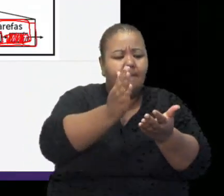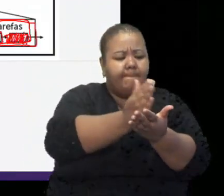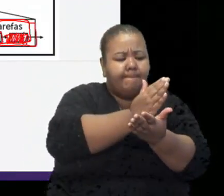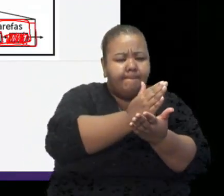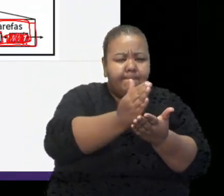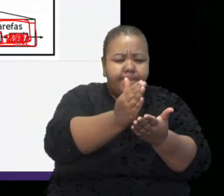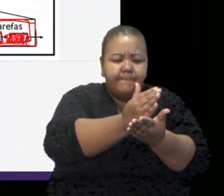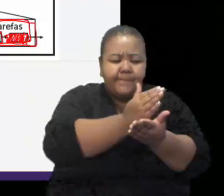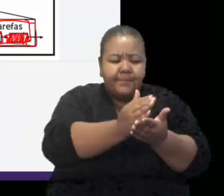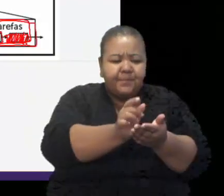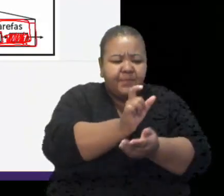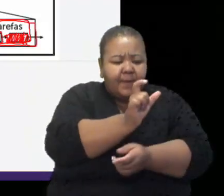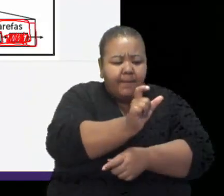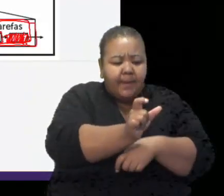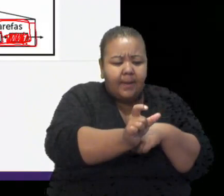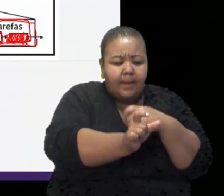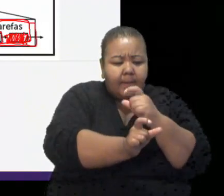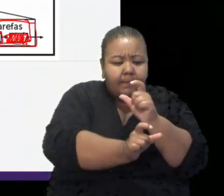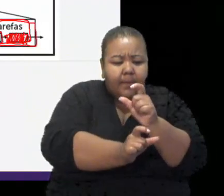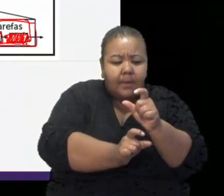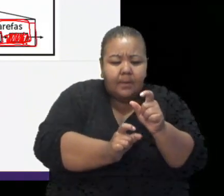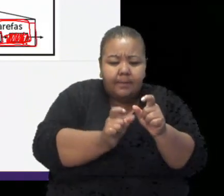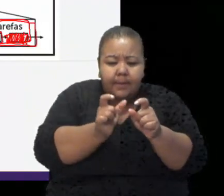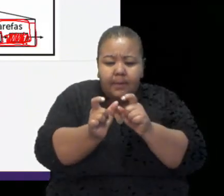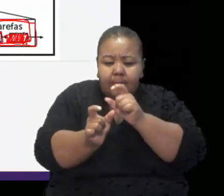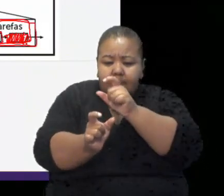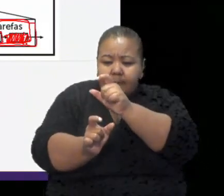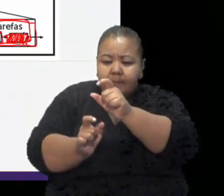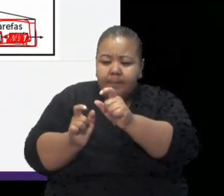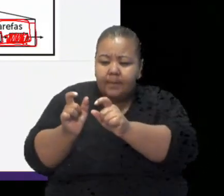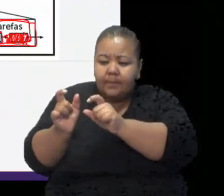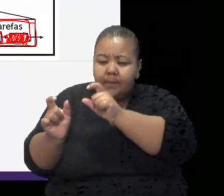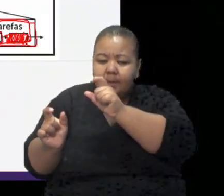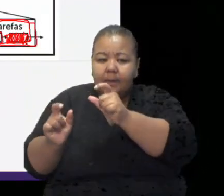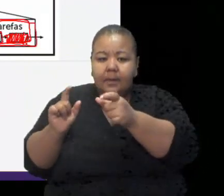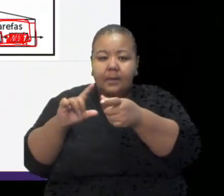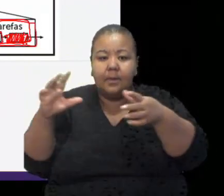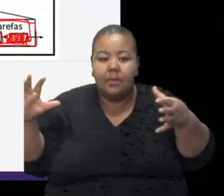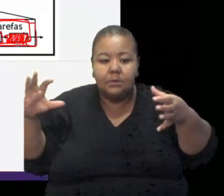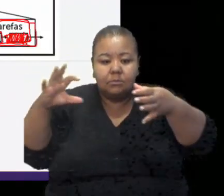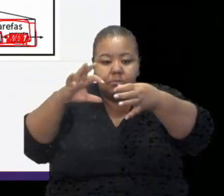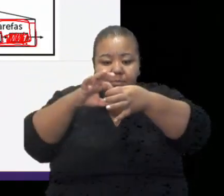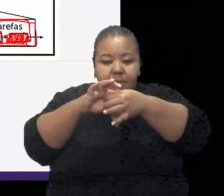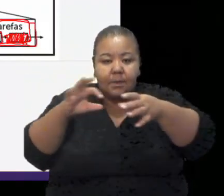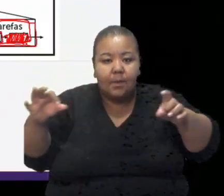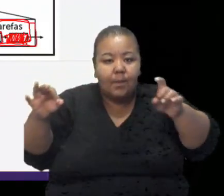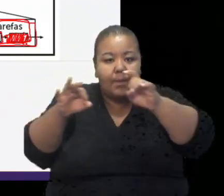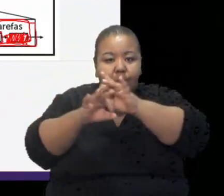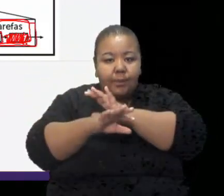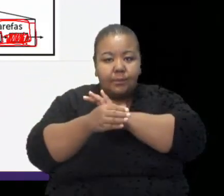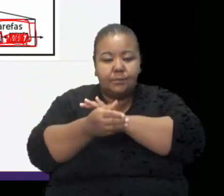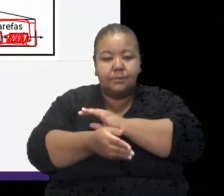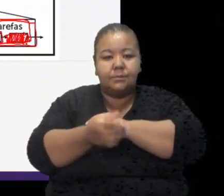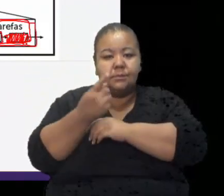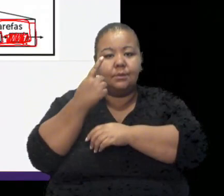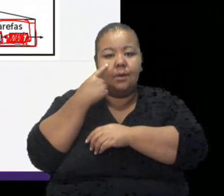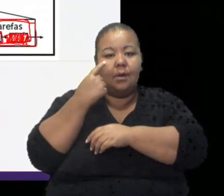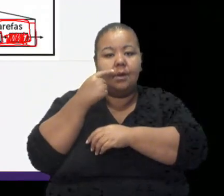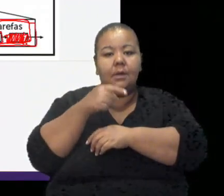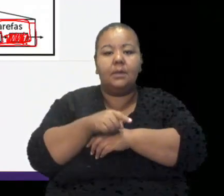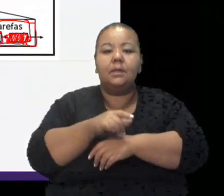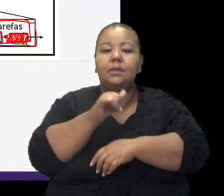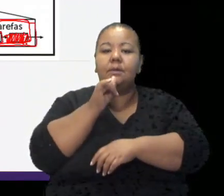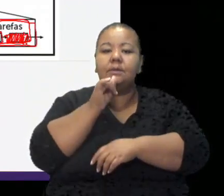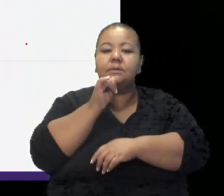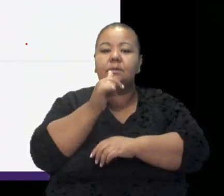pequenas atividades, né, para ser executado de modo mais específico. Dá uma olhada aqui no exemplo